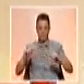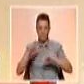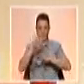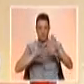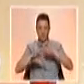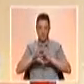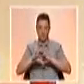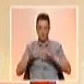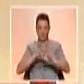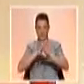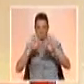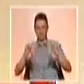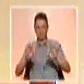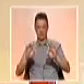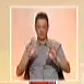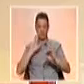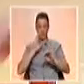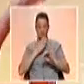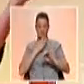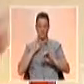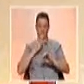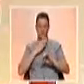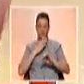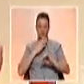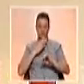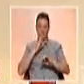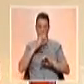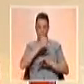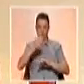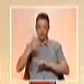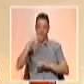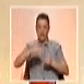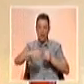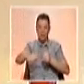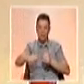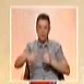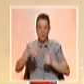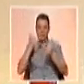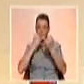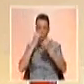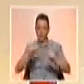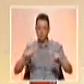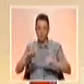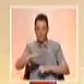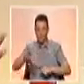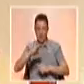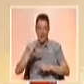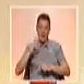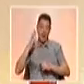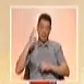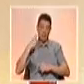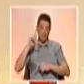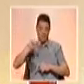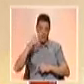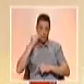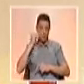fazer exatamente a mesma prática, 200 quilómetros para baixo. E esta maneira de pensar, se calhar, também